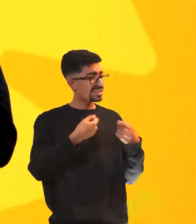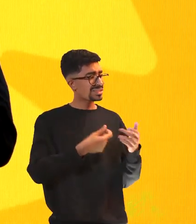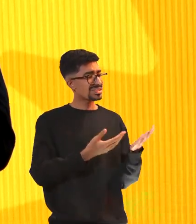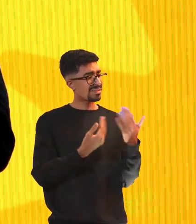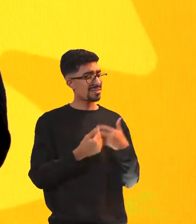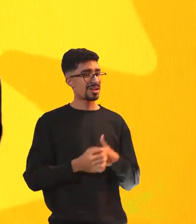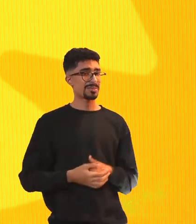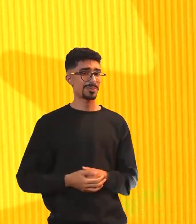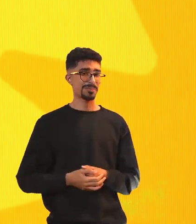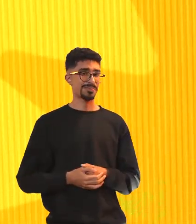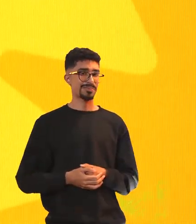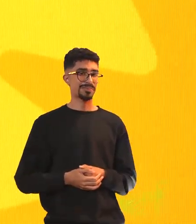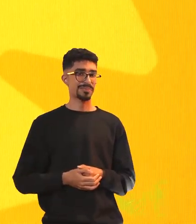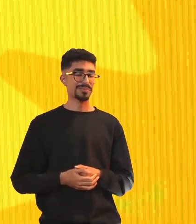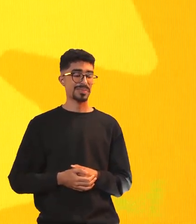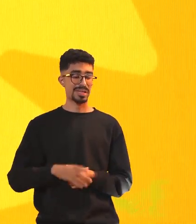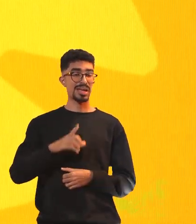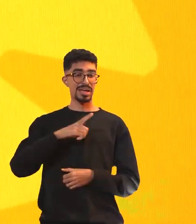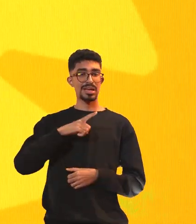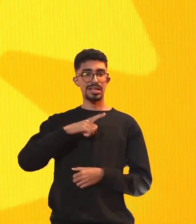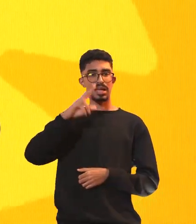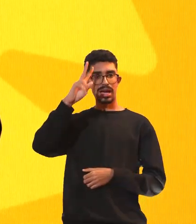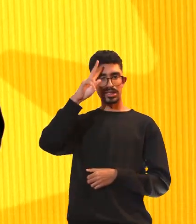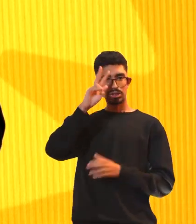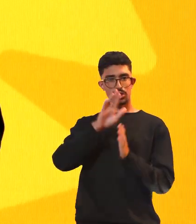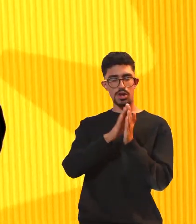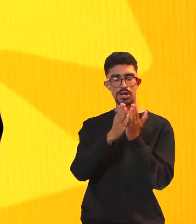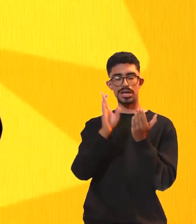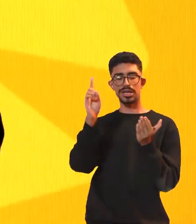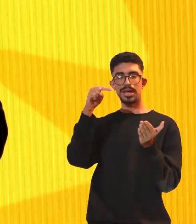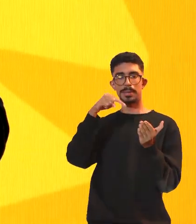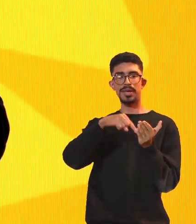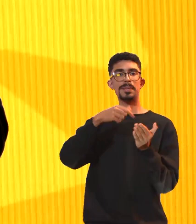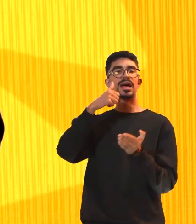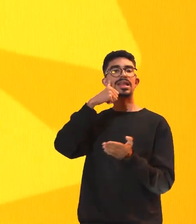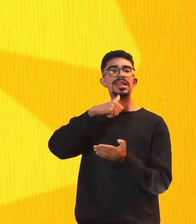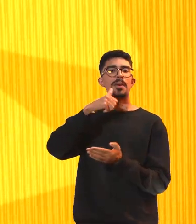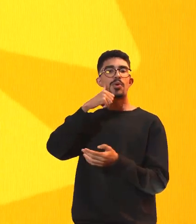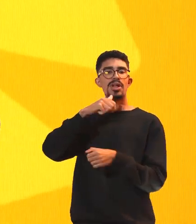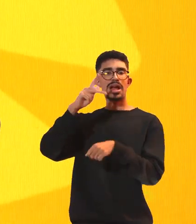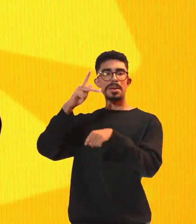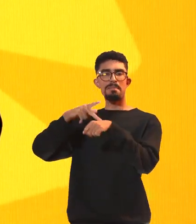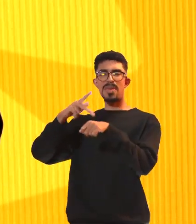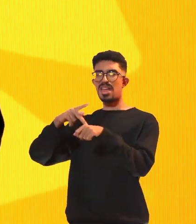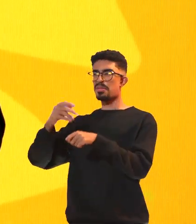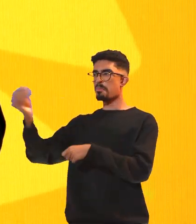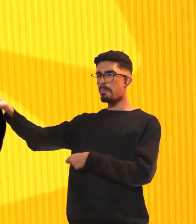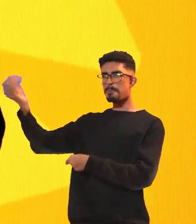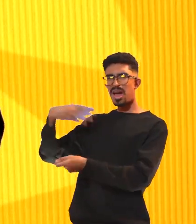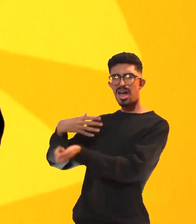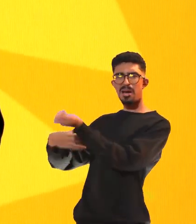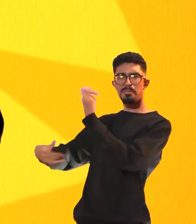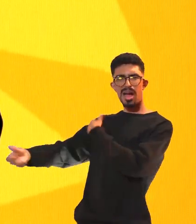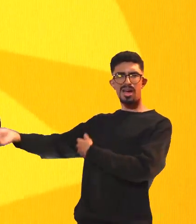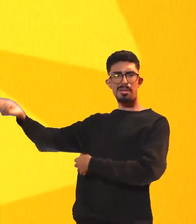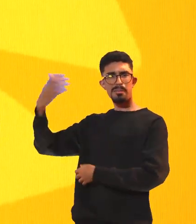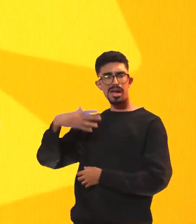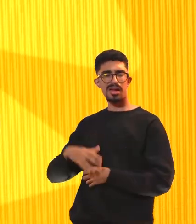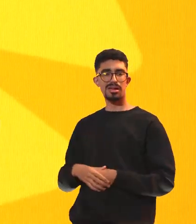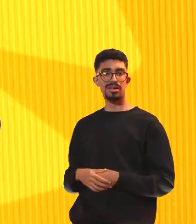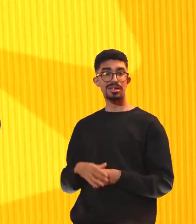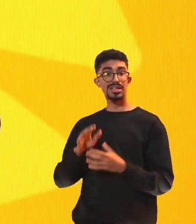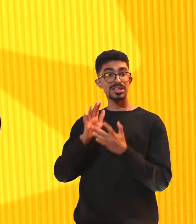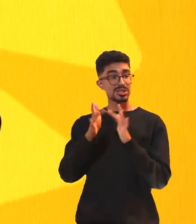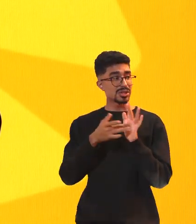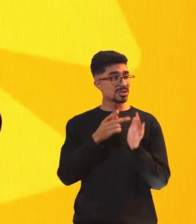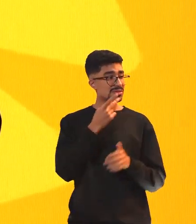Ele disse: ninguém vai te apedrejar, então eu também não vou. Pode ir e não peque mais. Viva uma vida